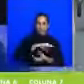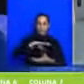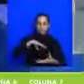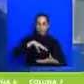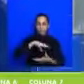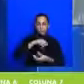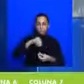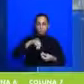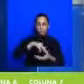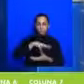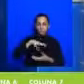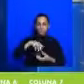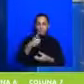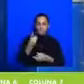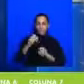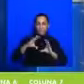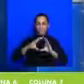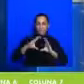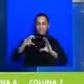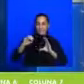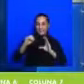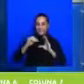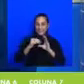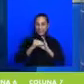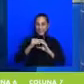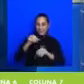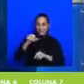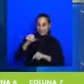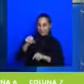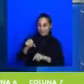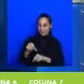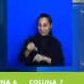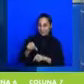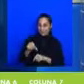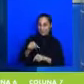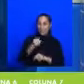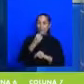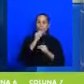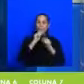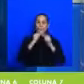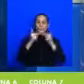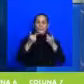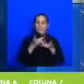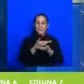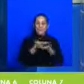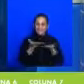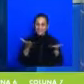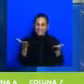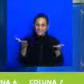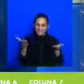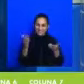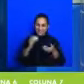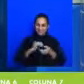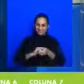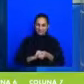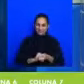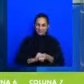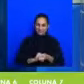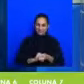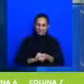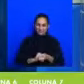Globo recarregado, embaralhando 10 bolas numeradas de 0 a 9. Boa sorte para você.